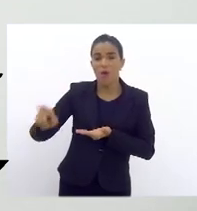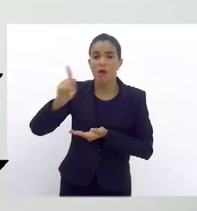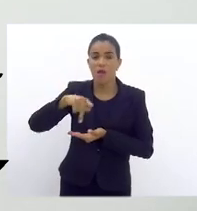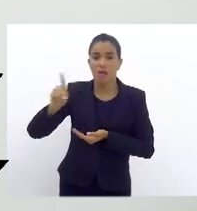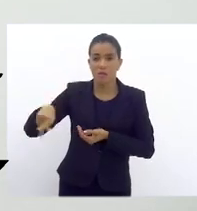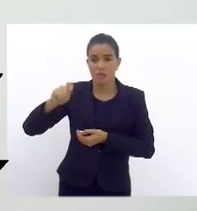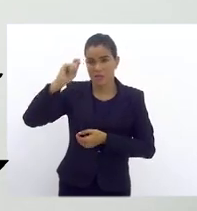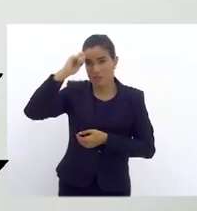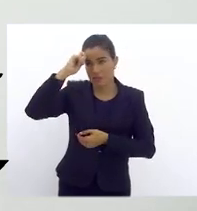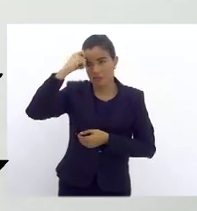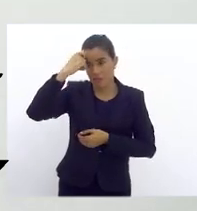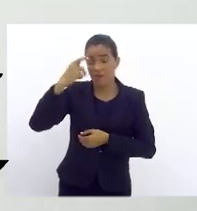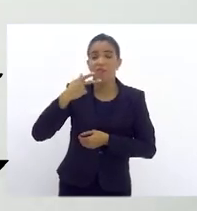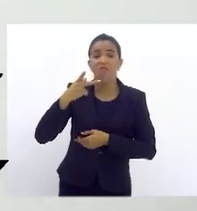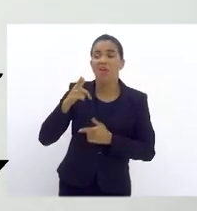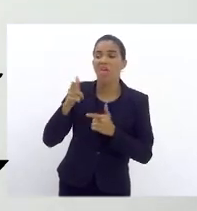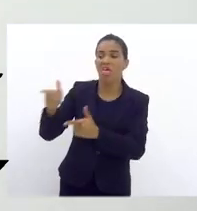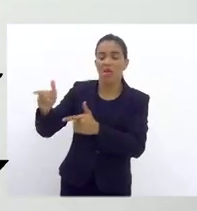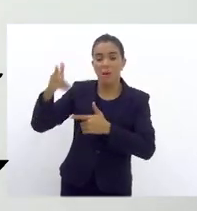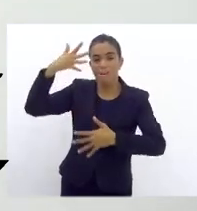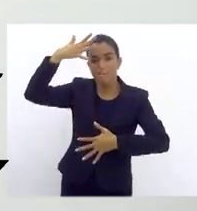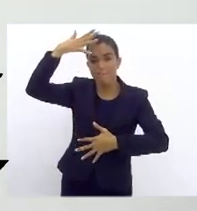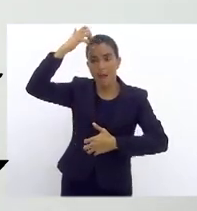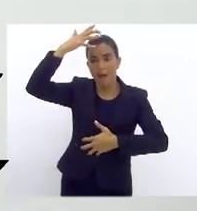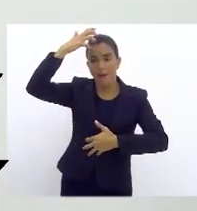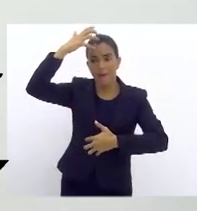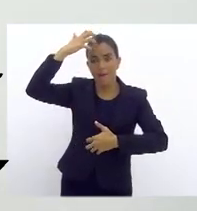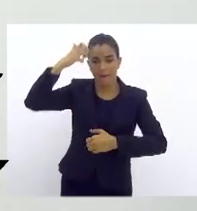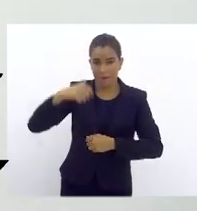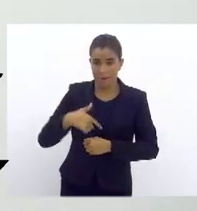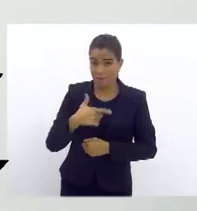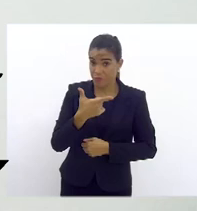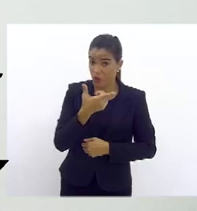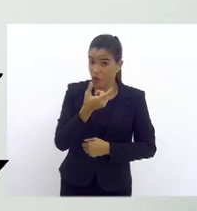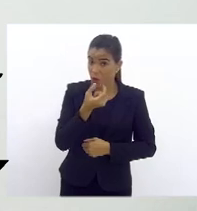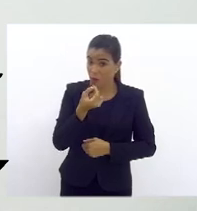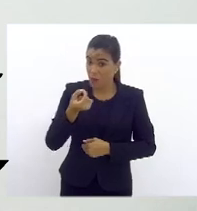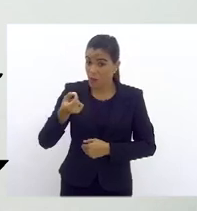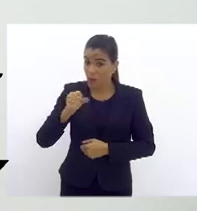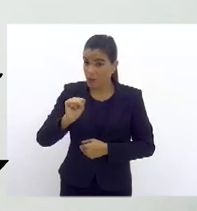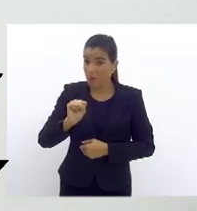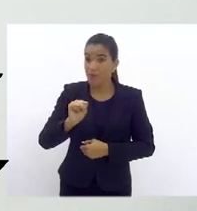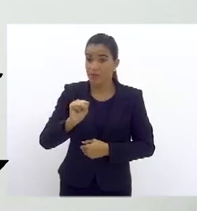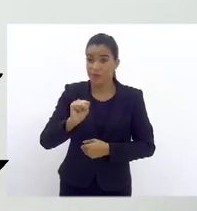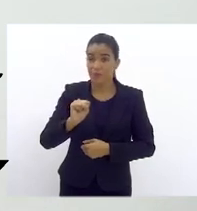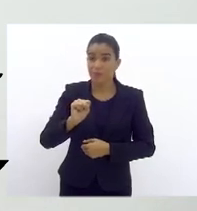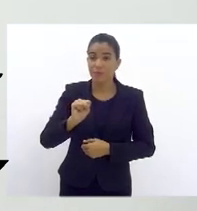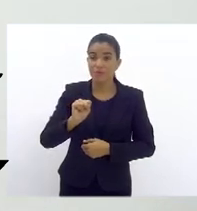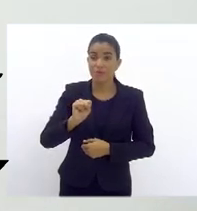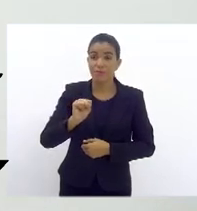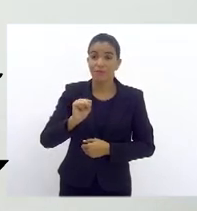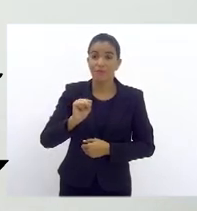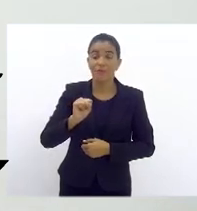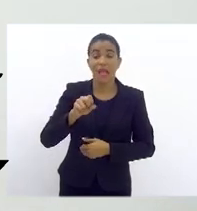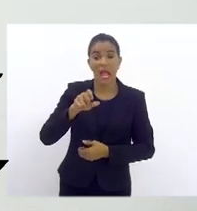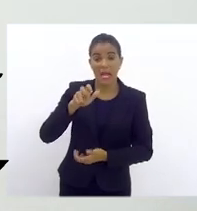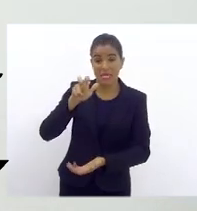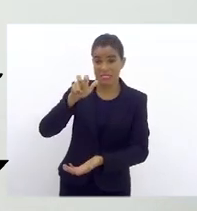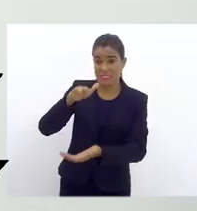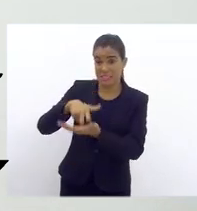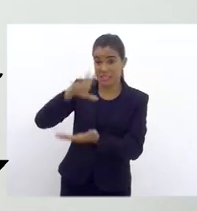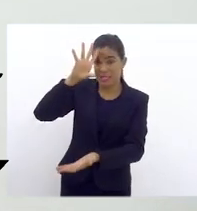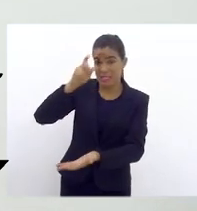negra que foi chamada de macaca em 2008 a sentença